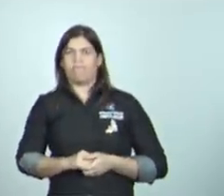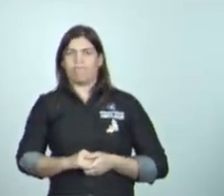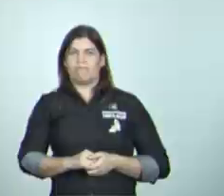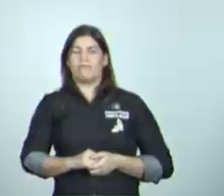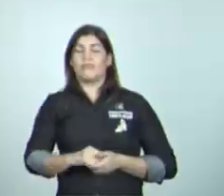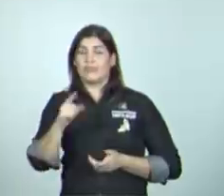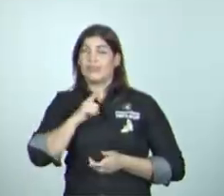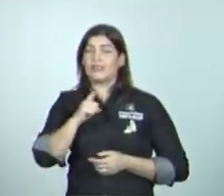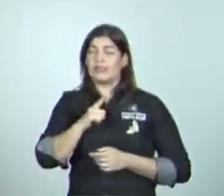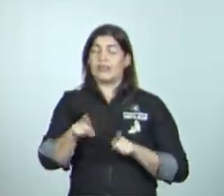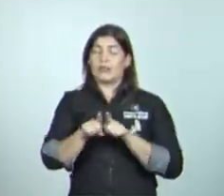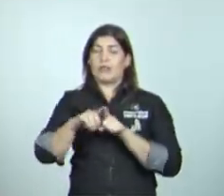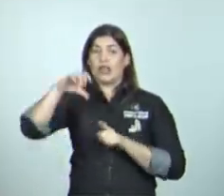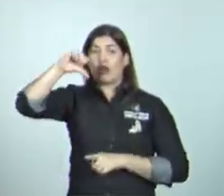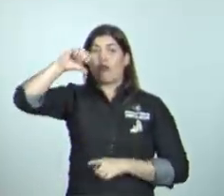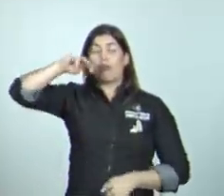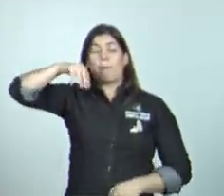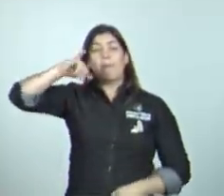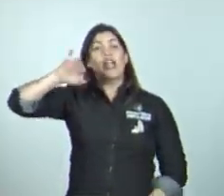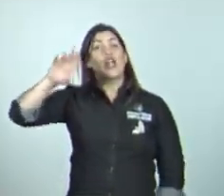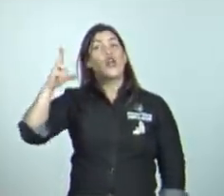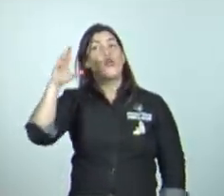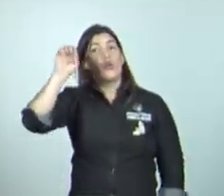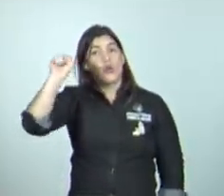9 milhões a mais de desempregados